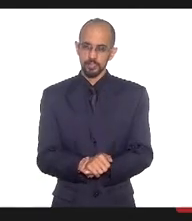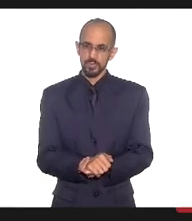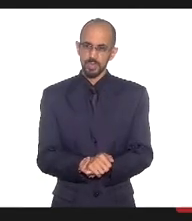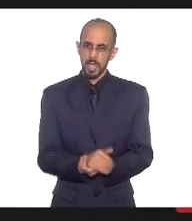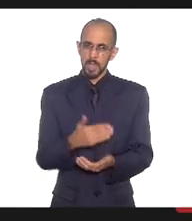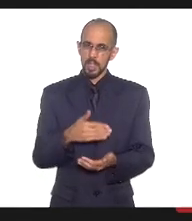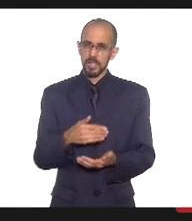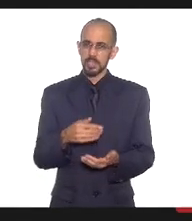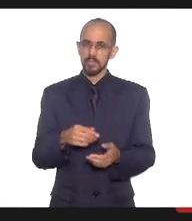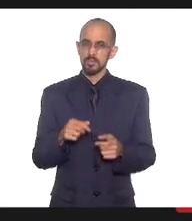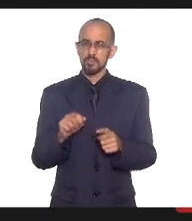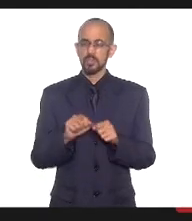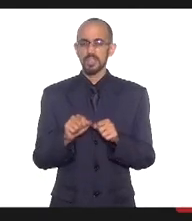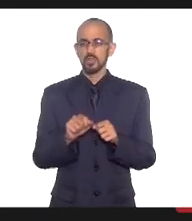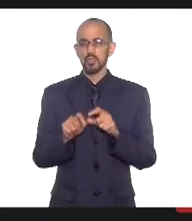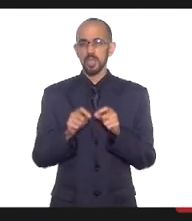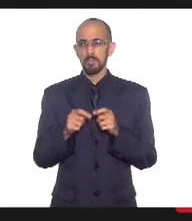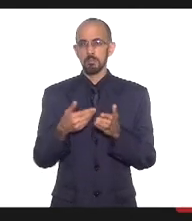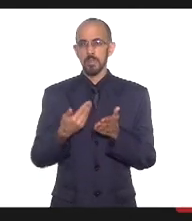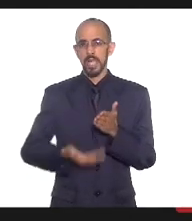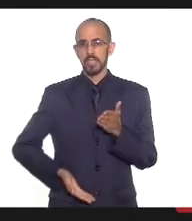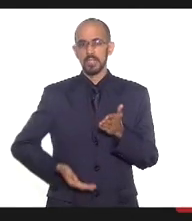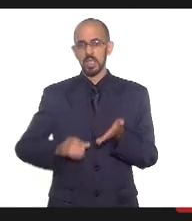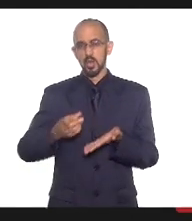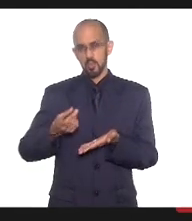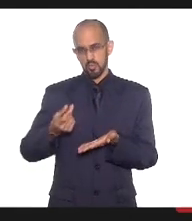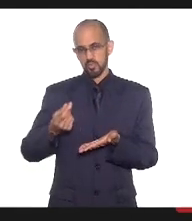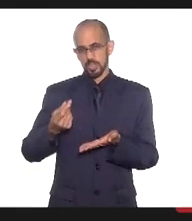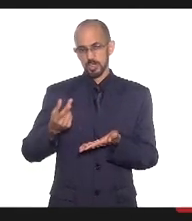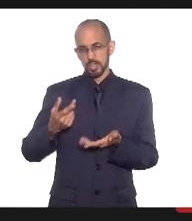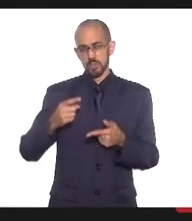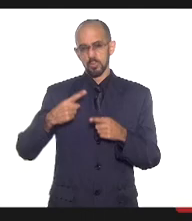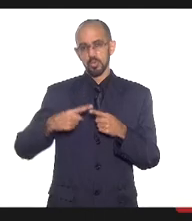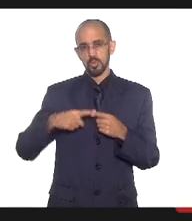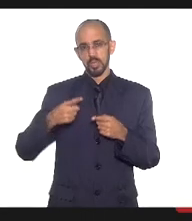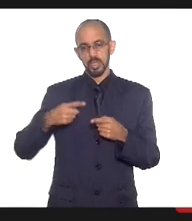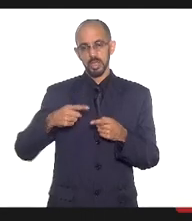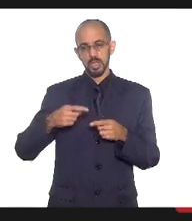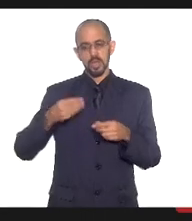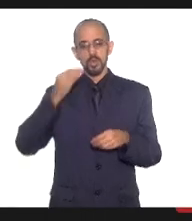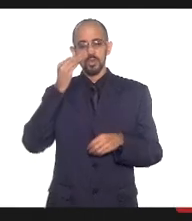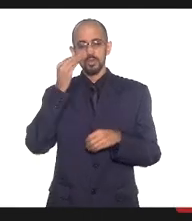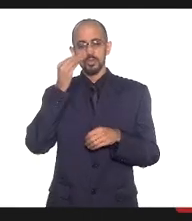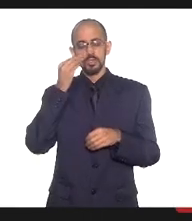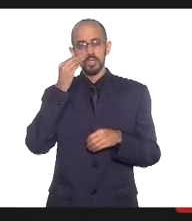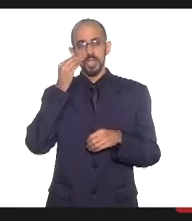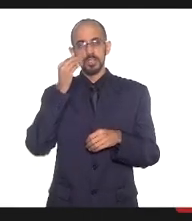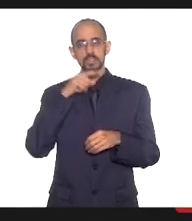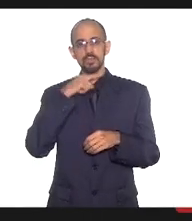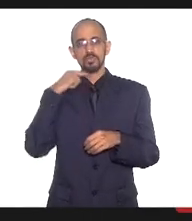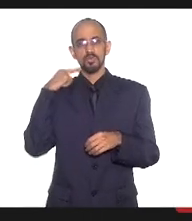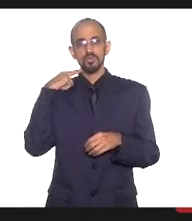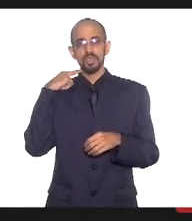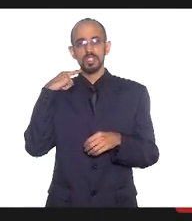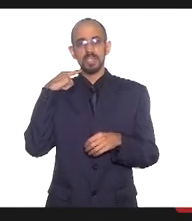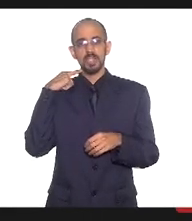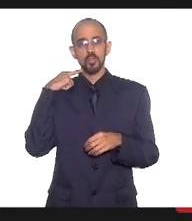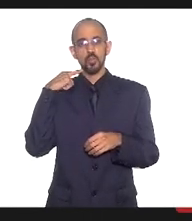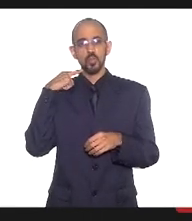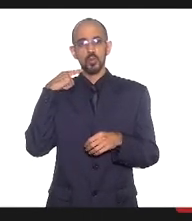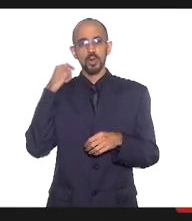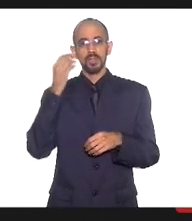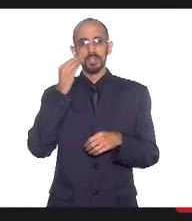perdeu financeiramente porque deixou os testes perderem a validade cada teste de